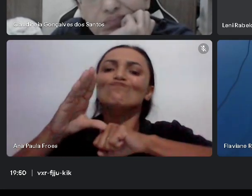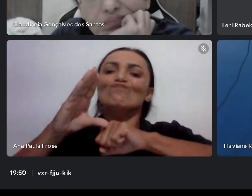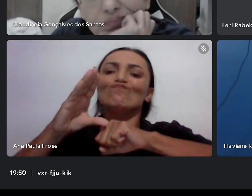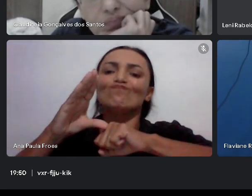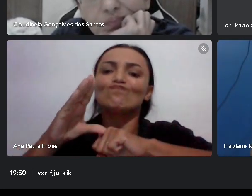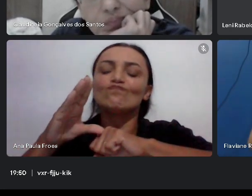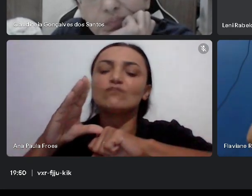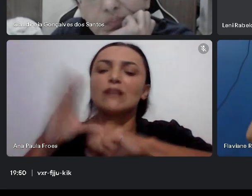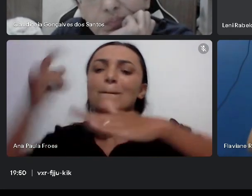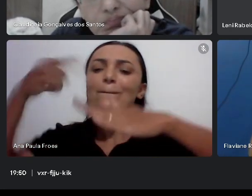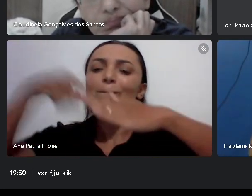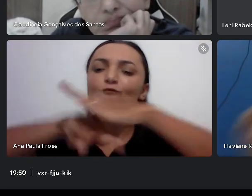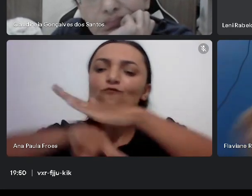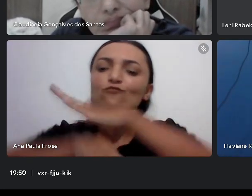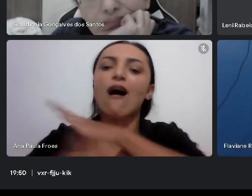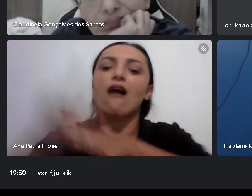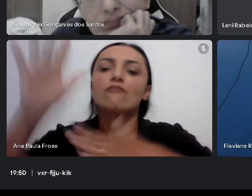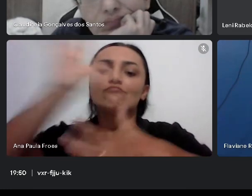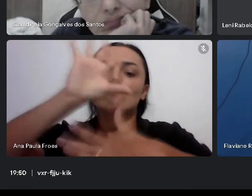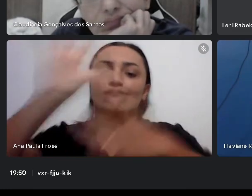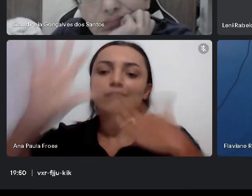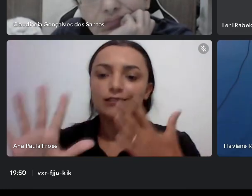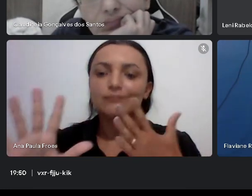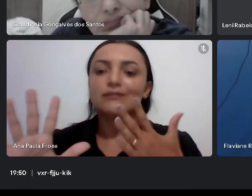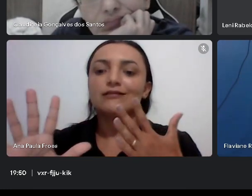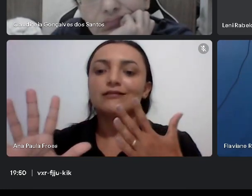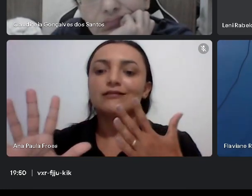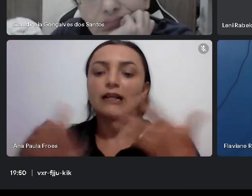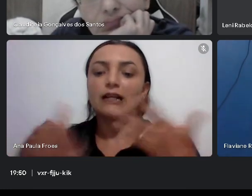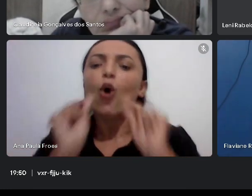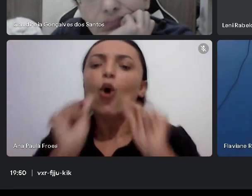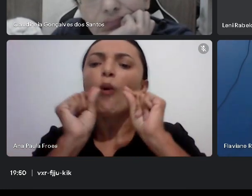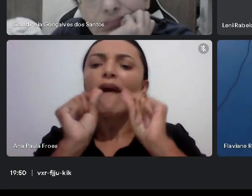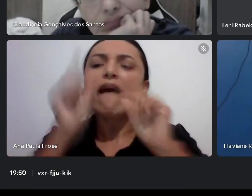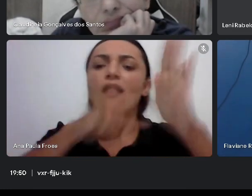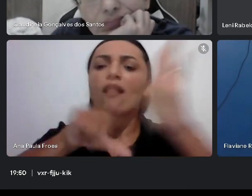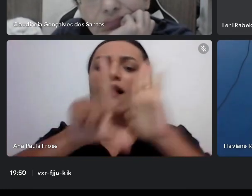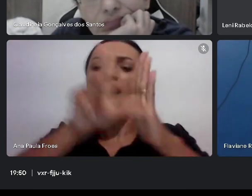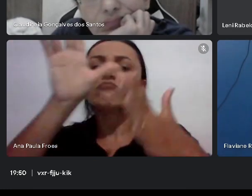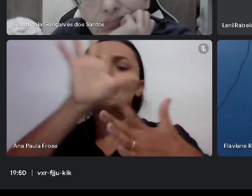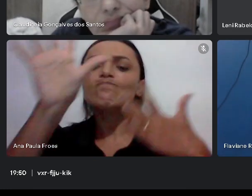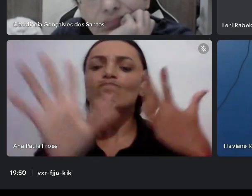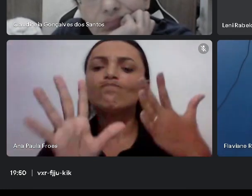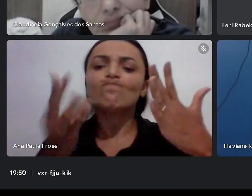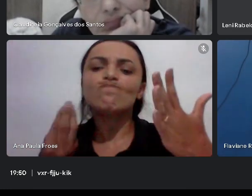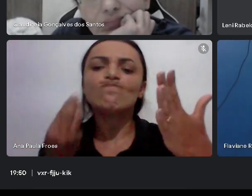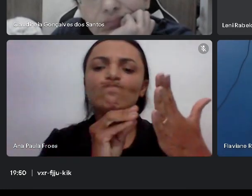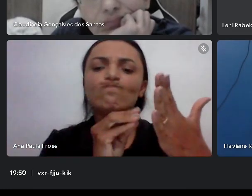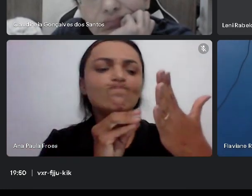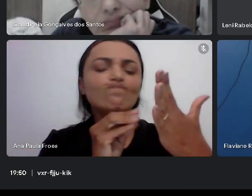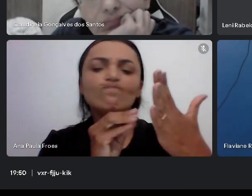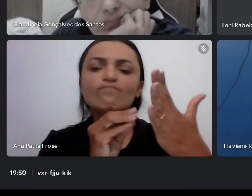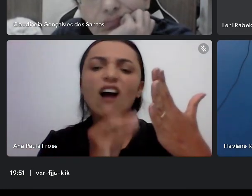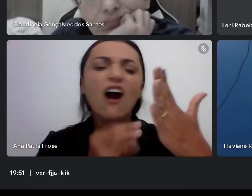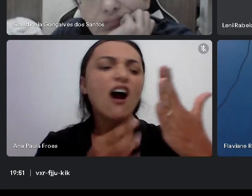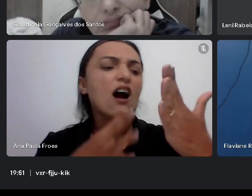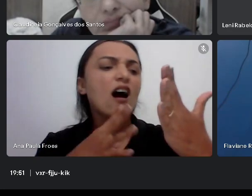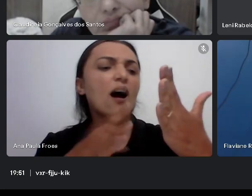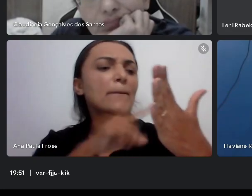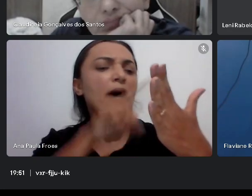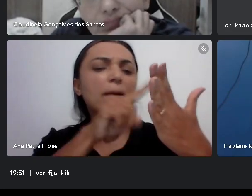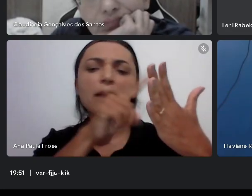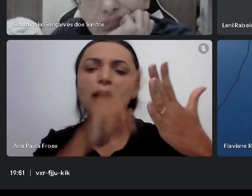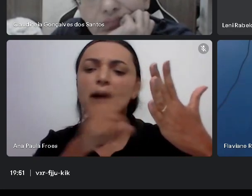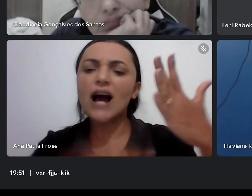que sabem realmente do que ela trata, que realmente têm apego à lei na íntegra e feito uma